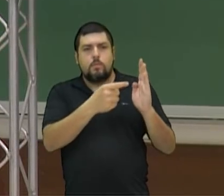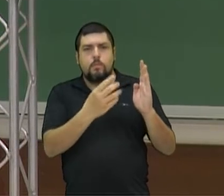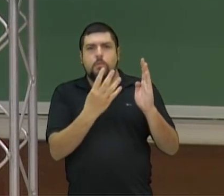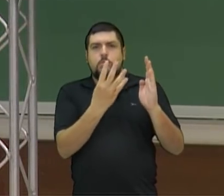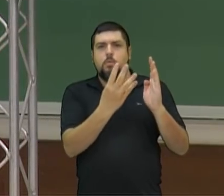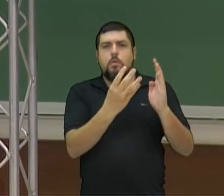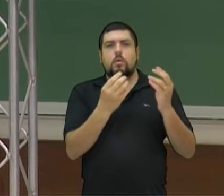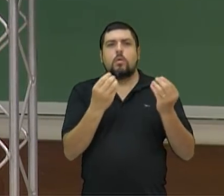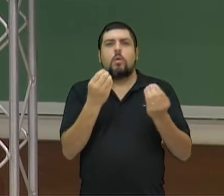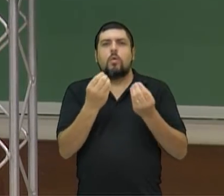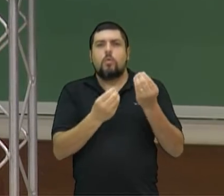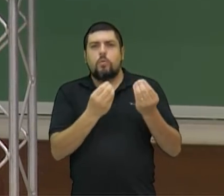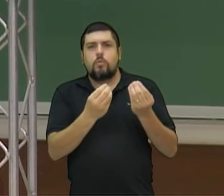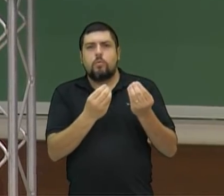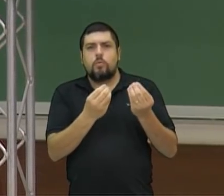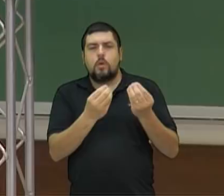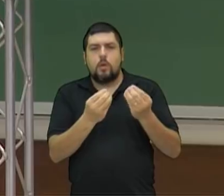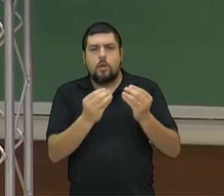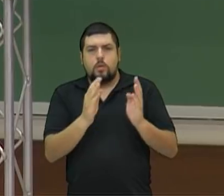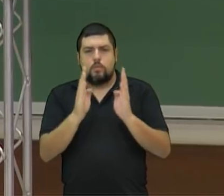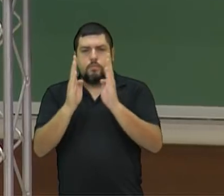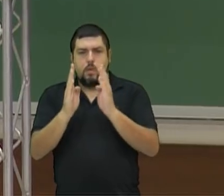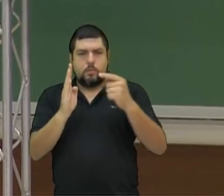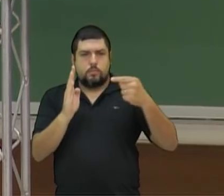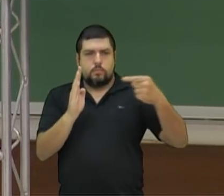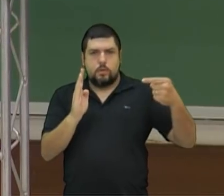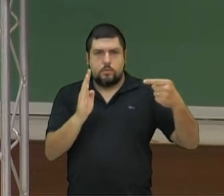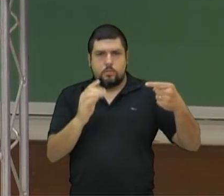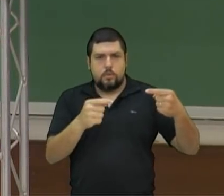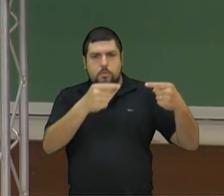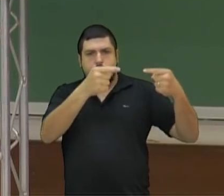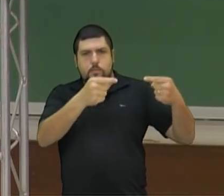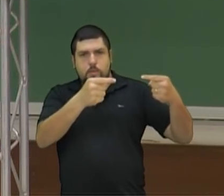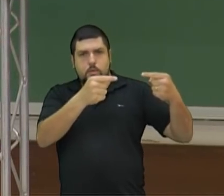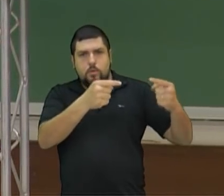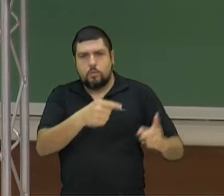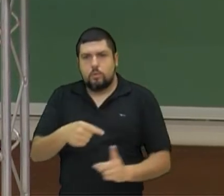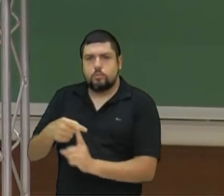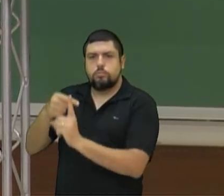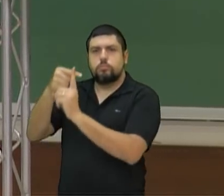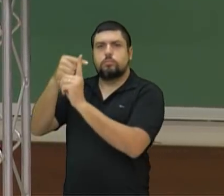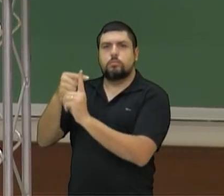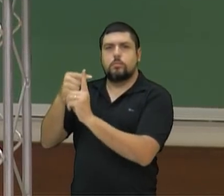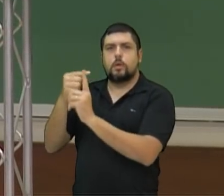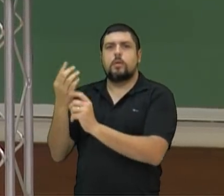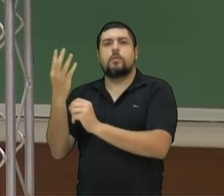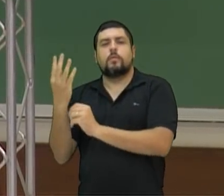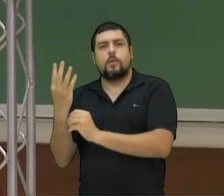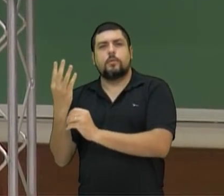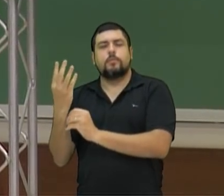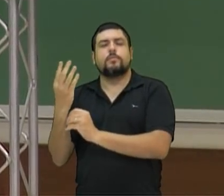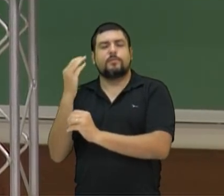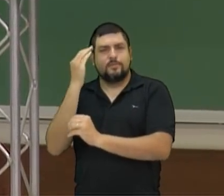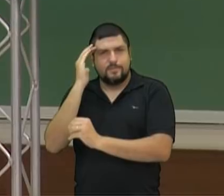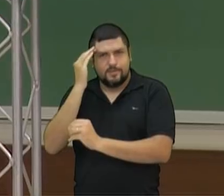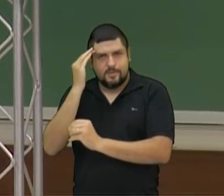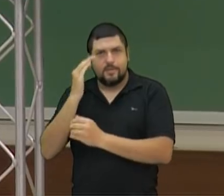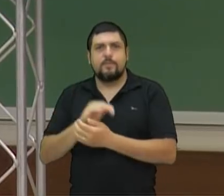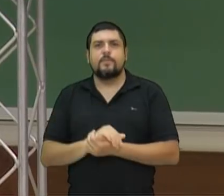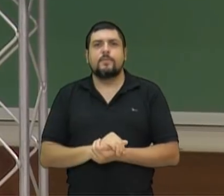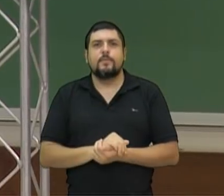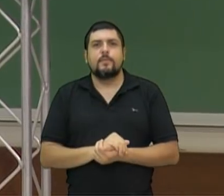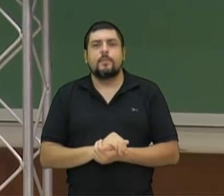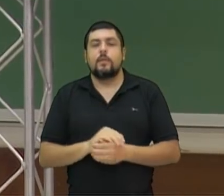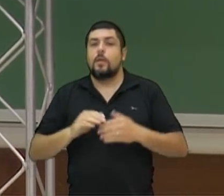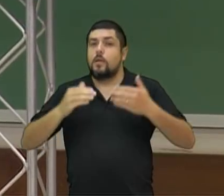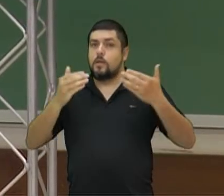na frente. Menos 4 vai ficar mais 4, tá? Essa é a ideia da definição. Quando o número é